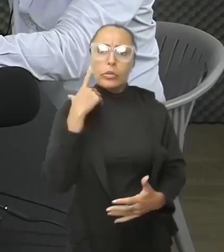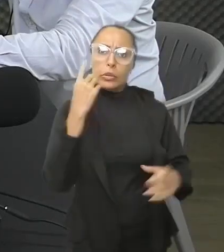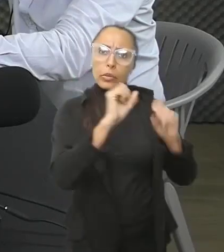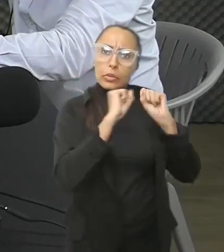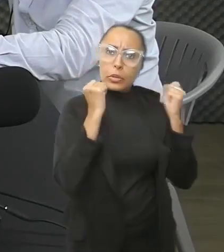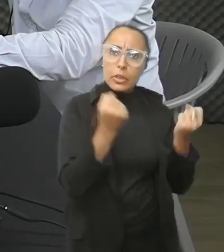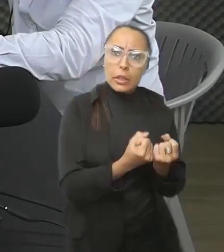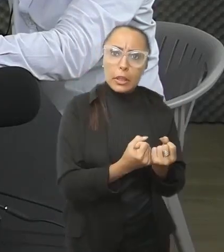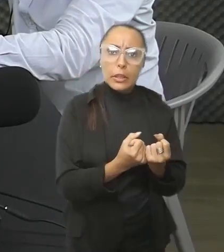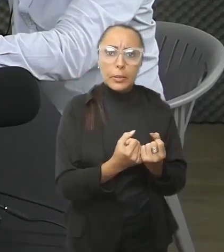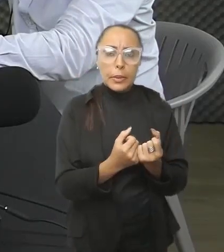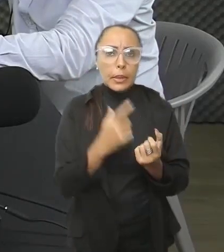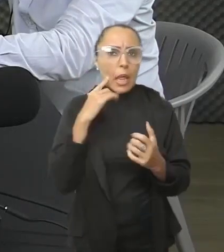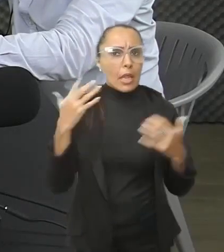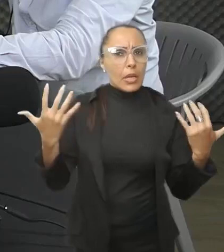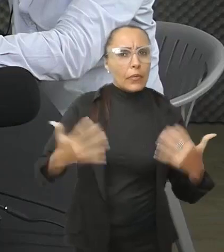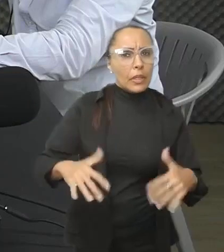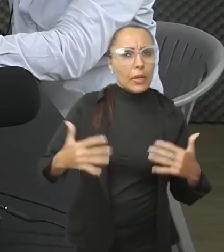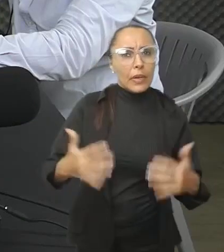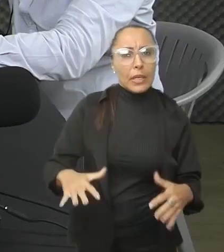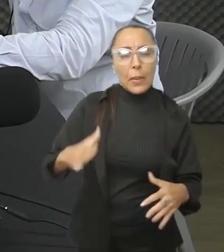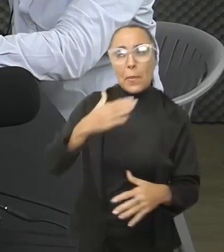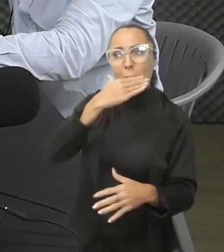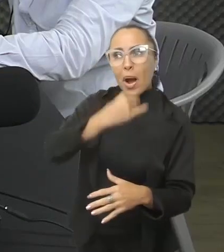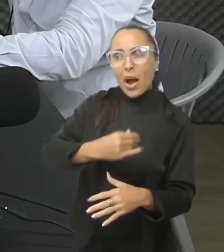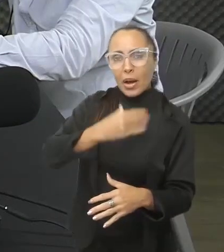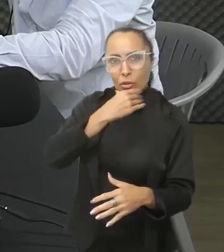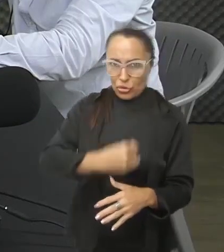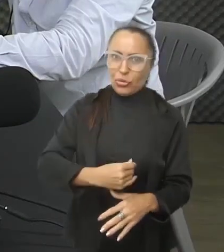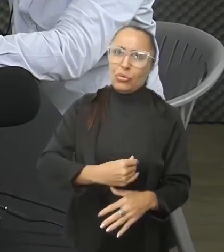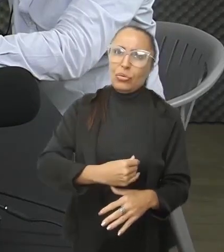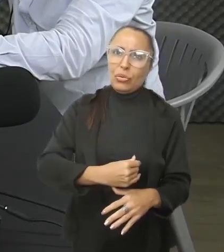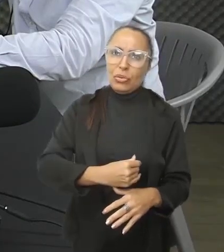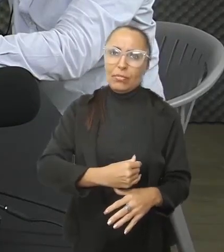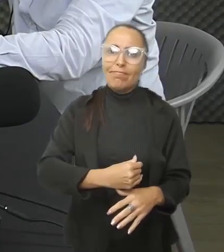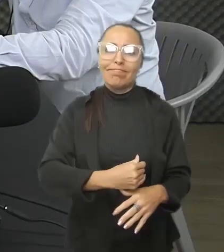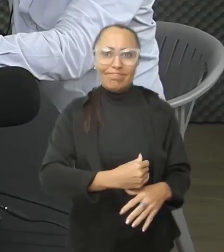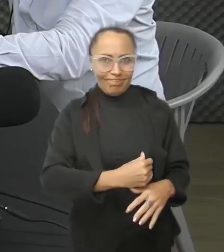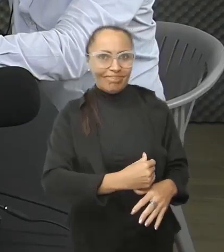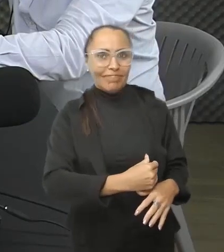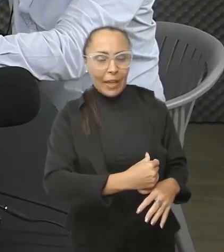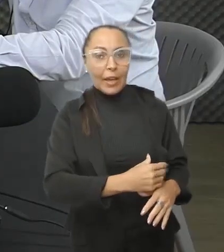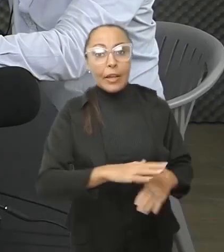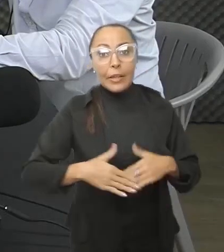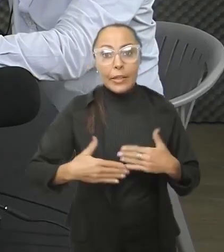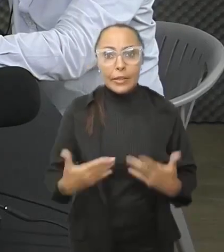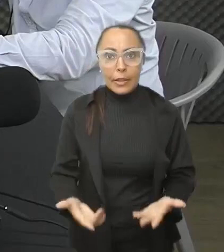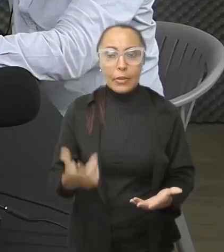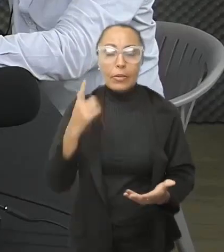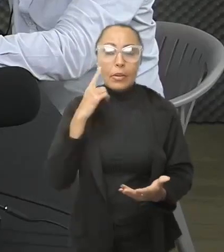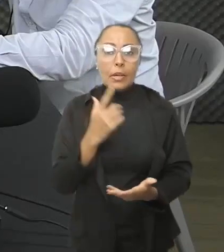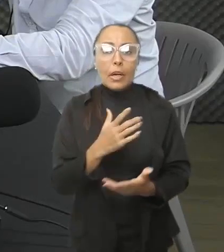sociedade extremamente paternalista, extremamente machista, de certa